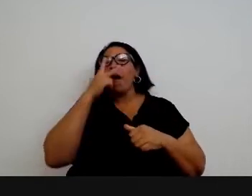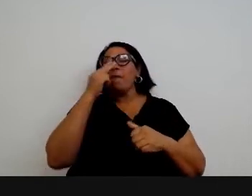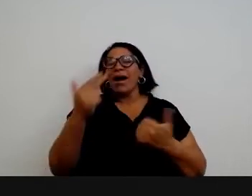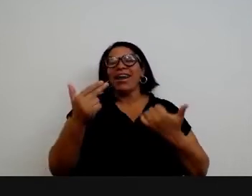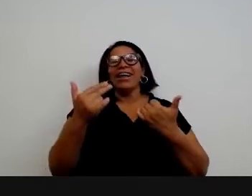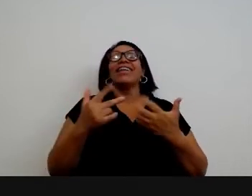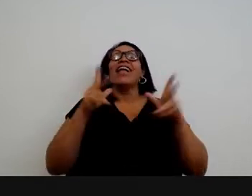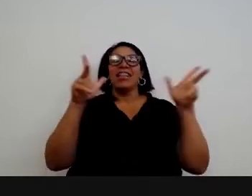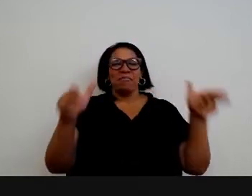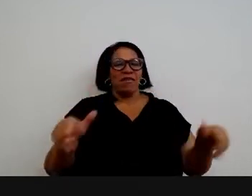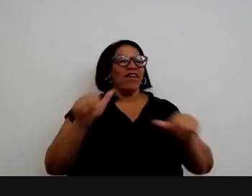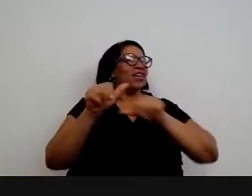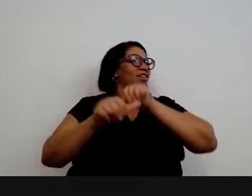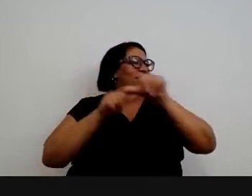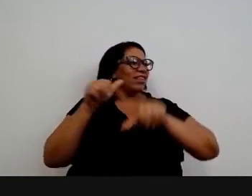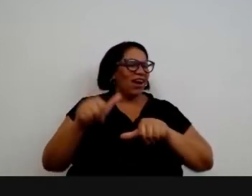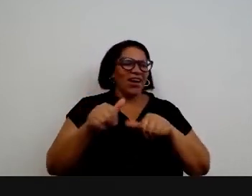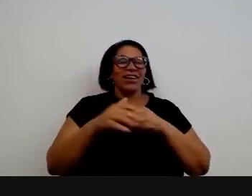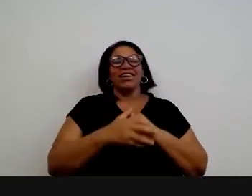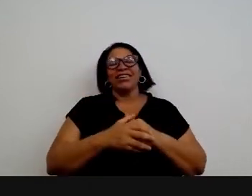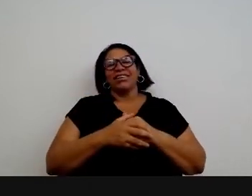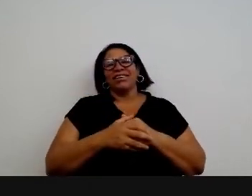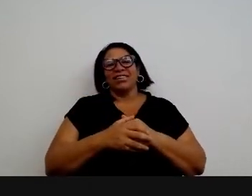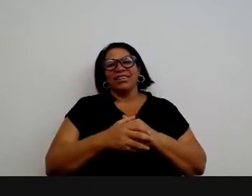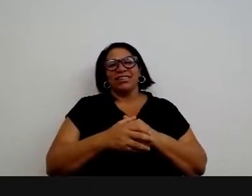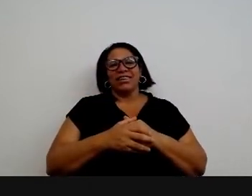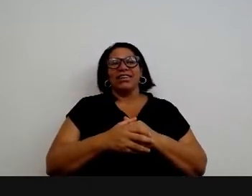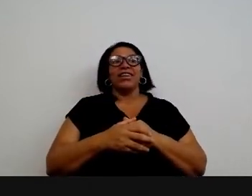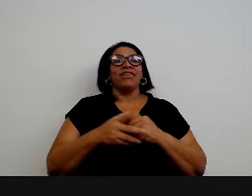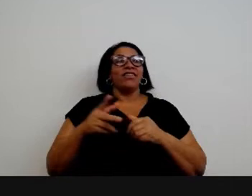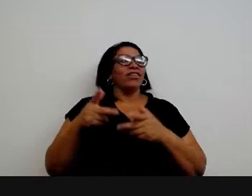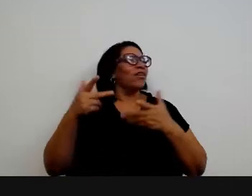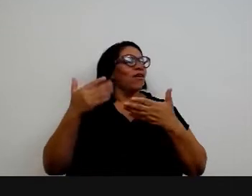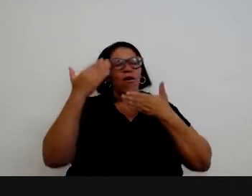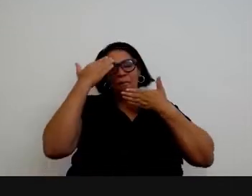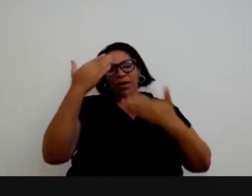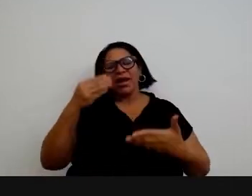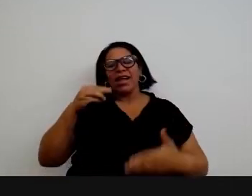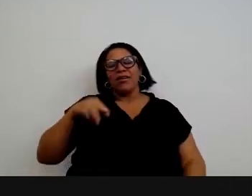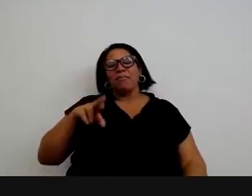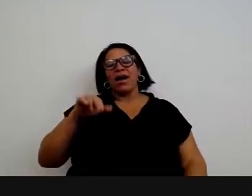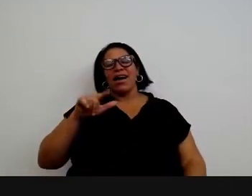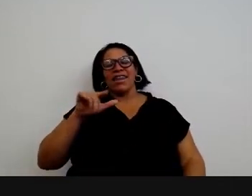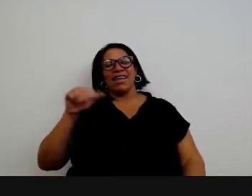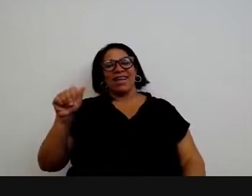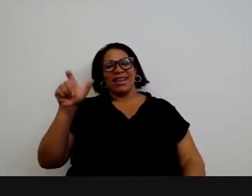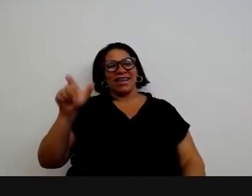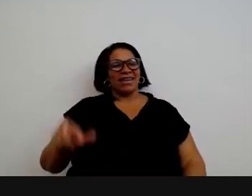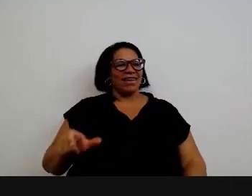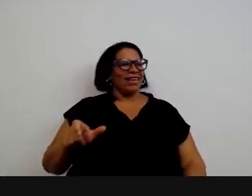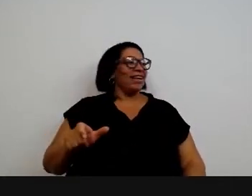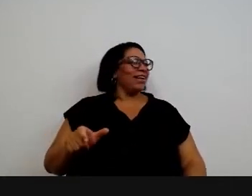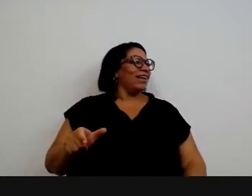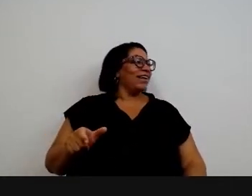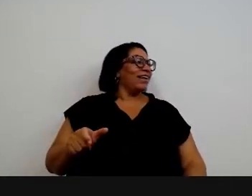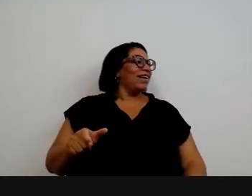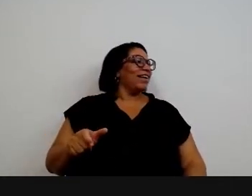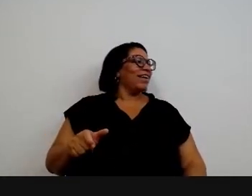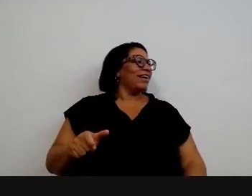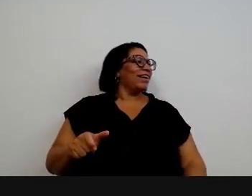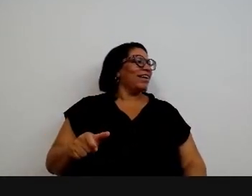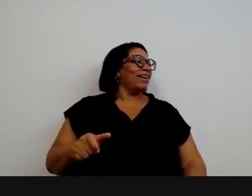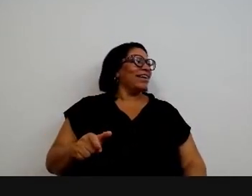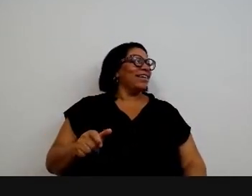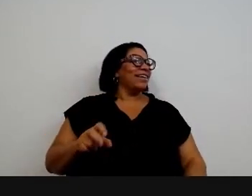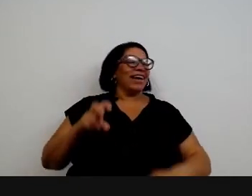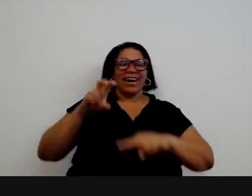Aqui também a gente faz isso. Agradecer, Marília, pela sua fala. Vou passar para você de novo. Eu não podia deixar de ter. Eu